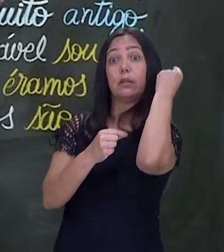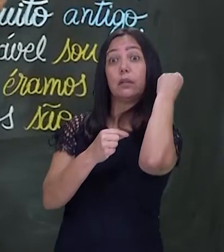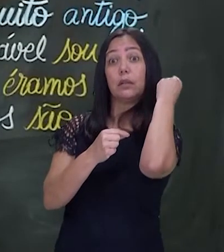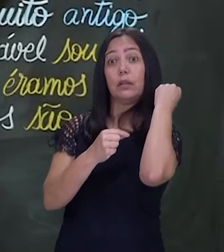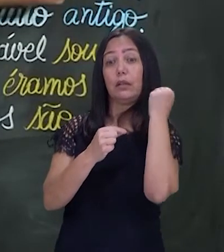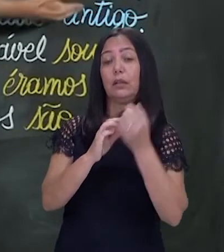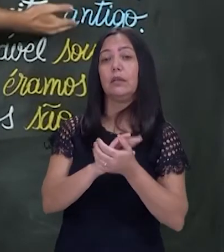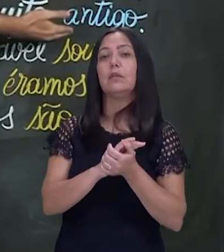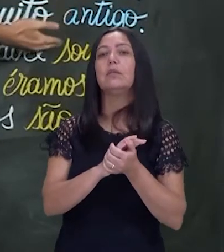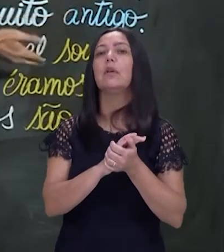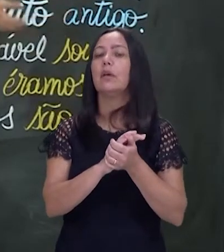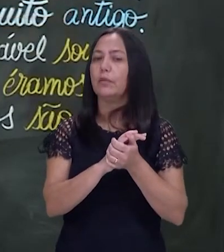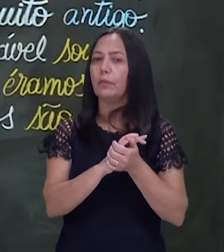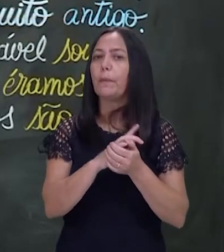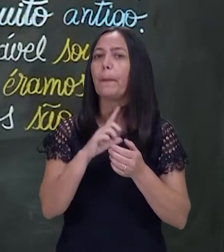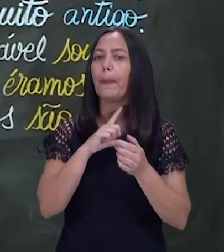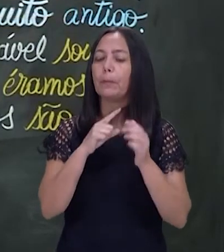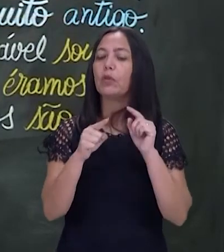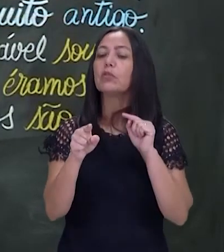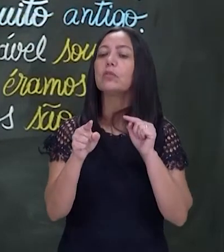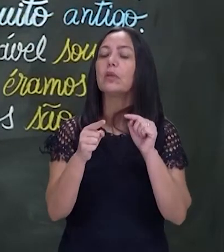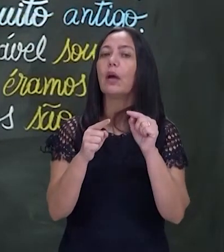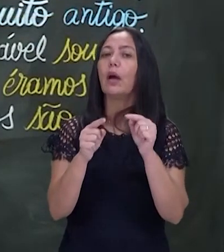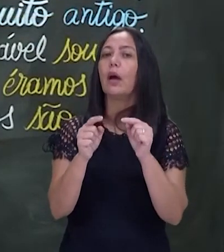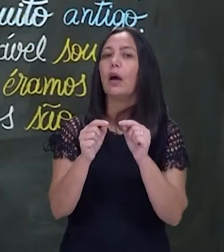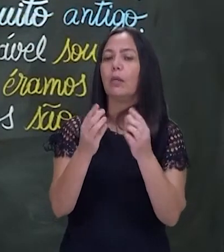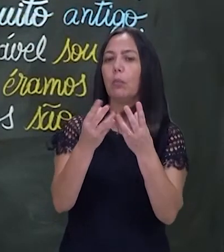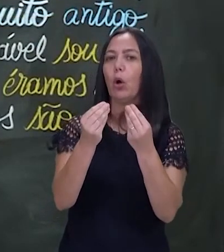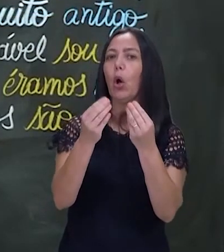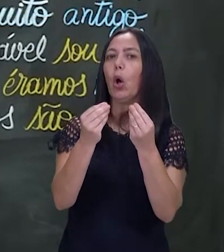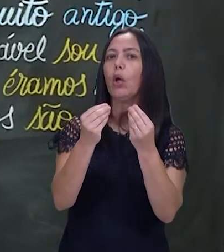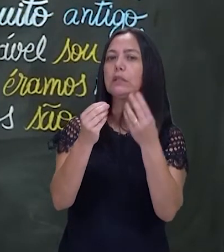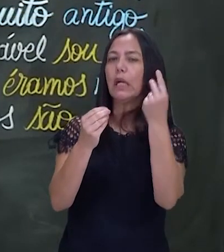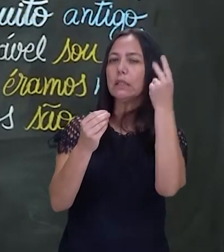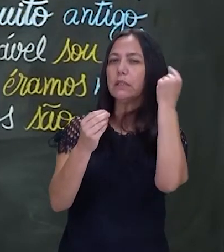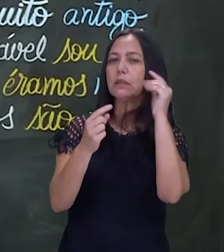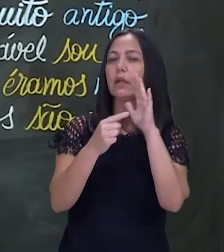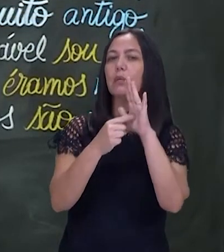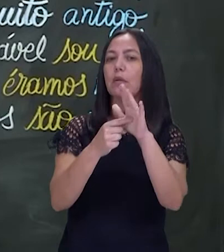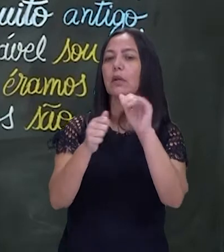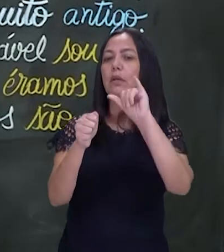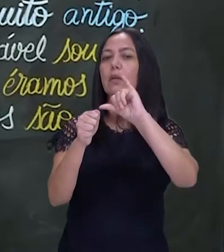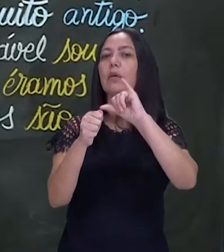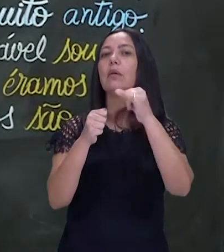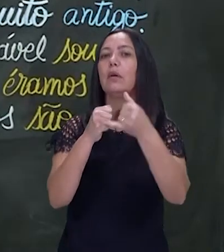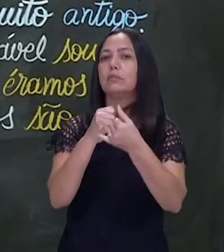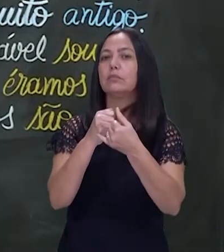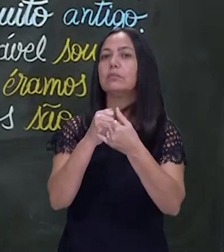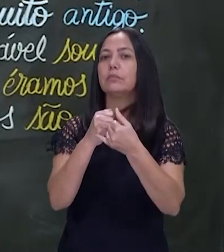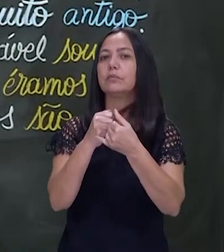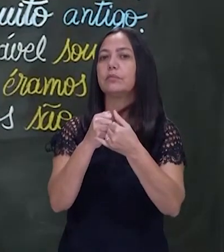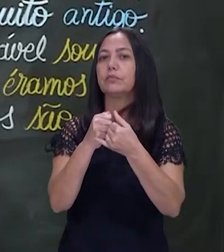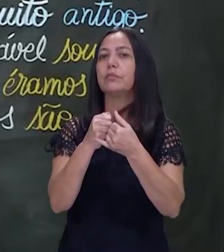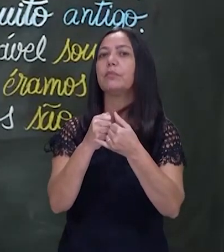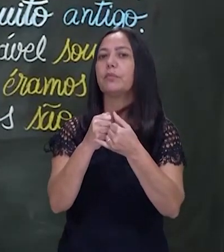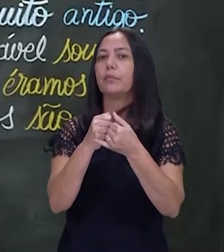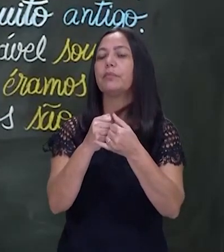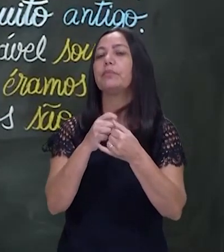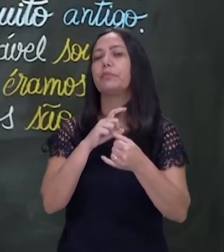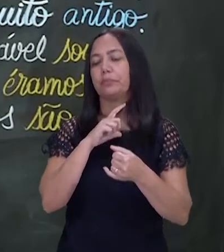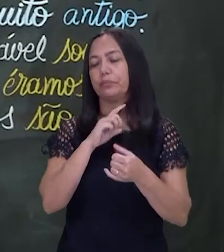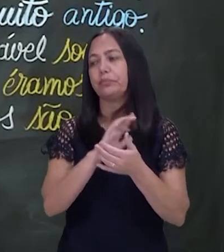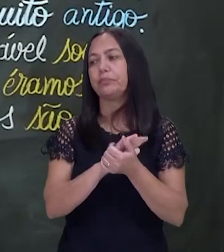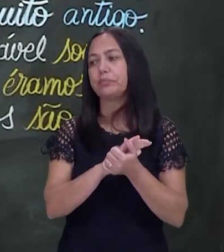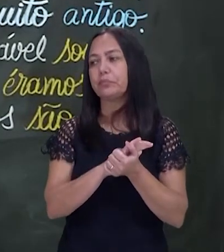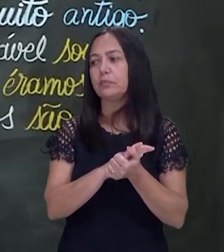ele proporciona aqui é em relação ao adjetivo e não em relação ao sujeito. Então, nesse caso, ele já teria uma outra função, que é uma função de adjunto adverbial